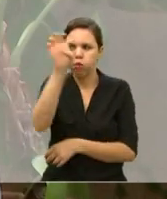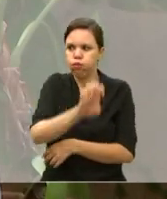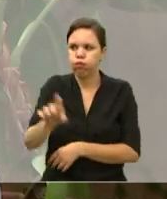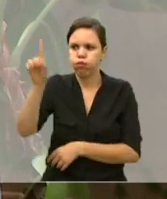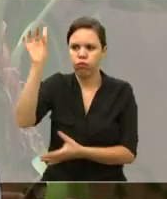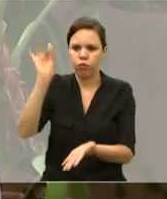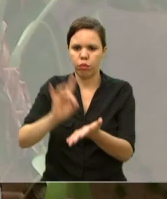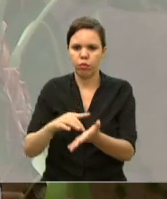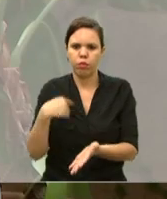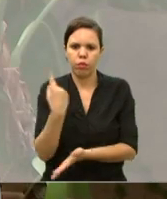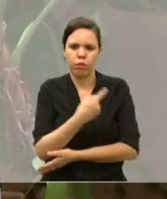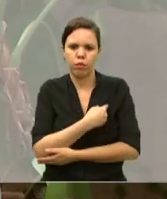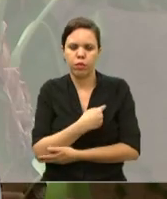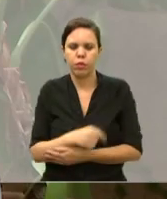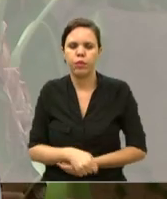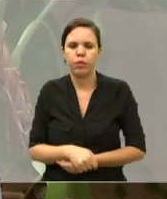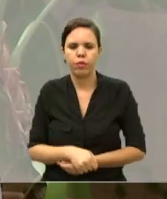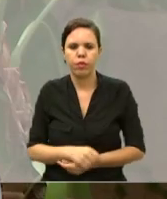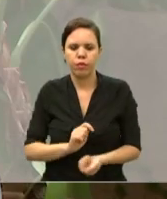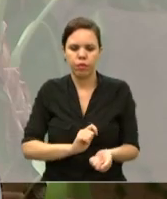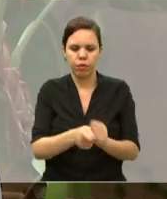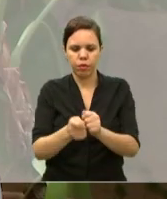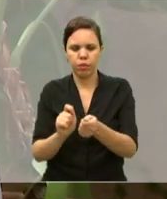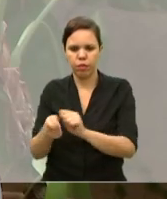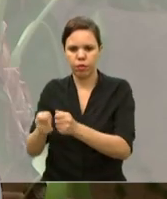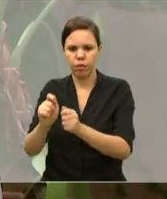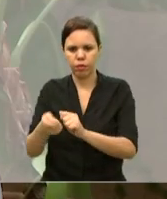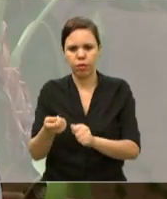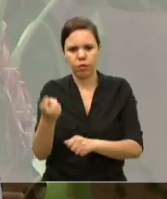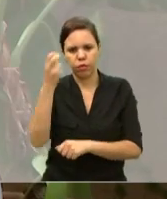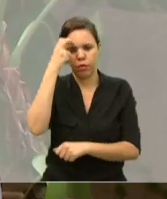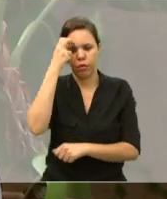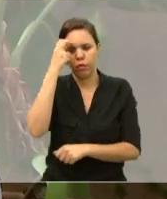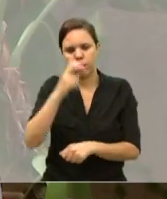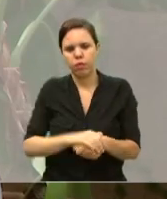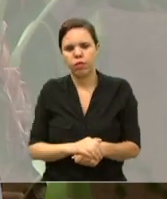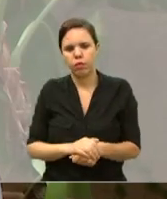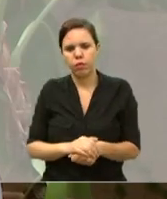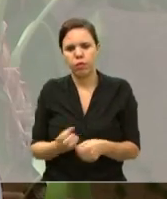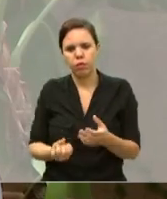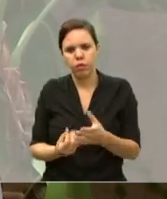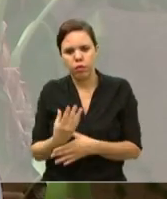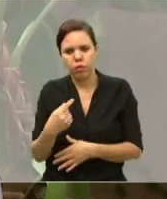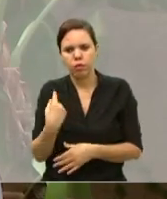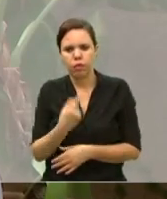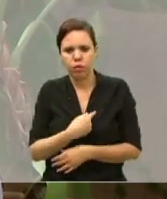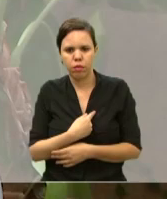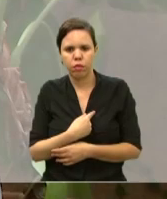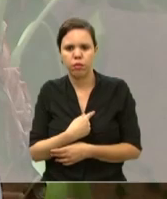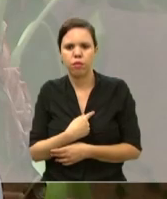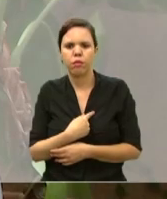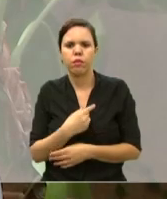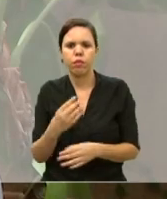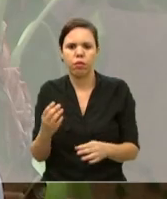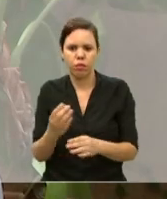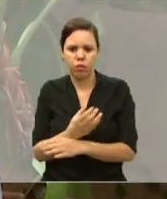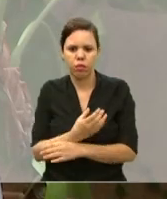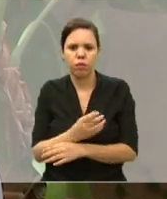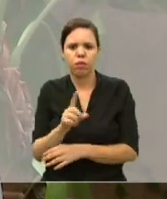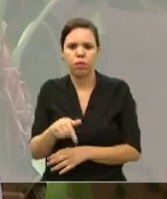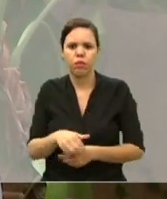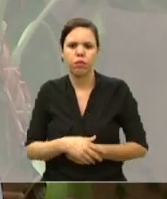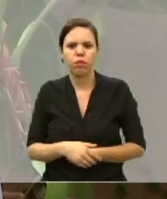realidade nossa. Ela foi se adaptando à nossa cultura, foi se reinventando? Na íntegra,